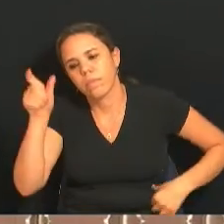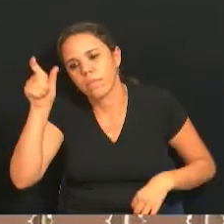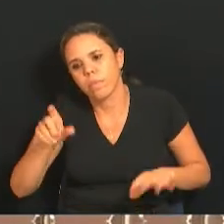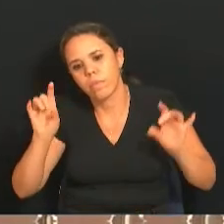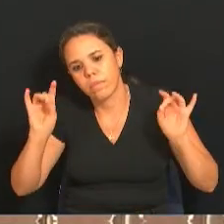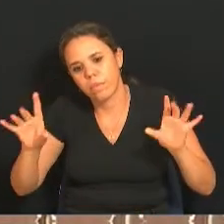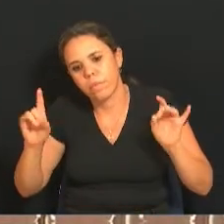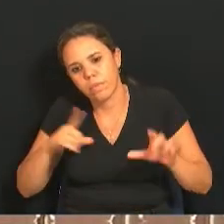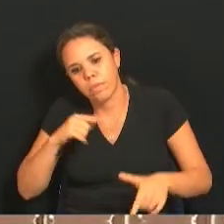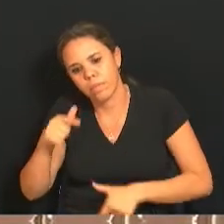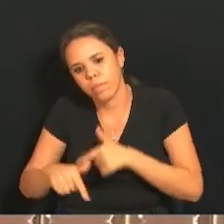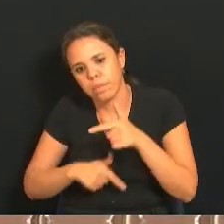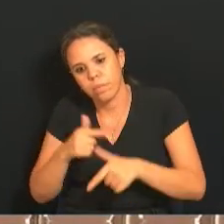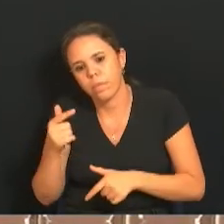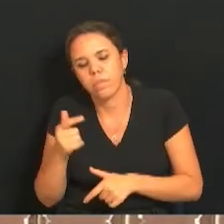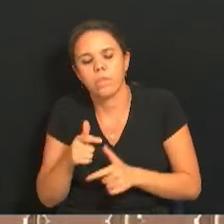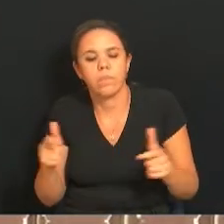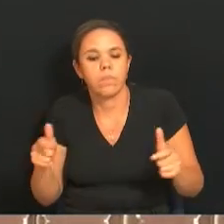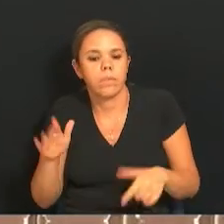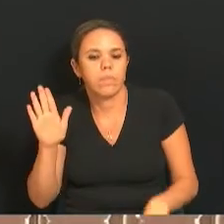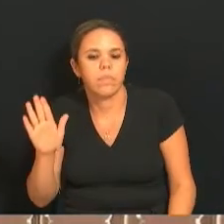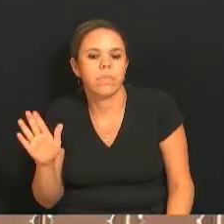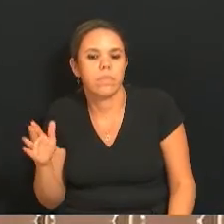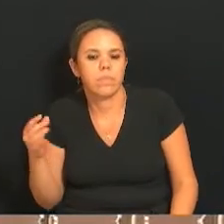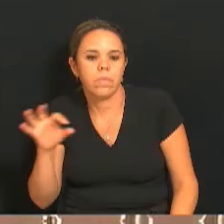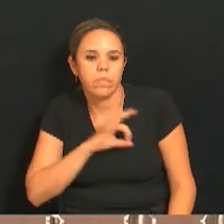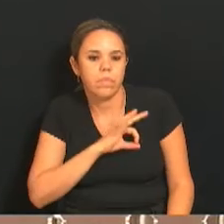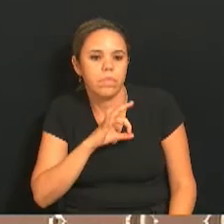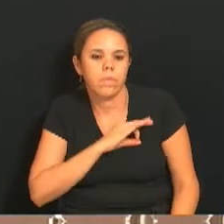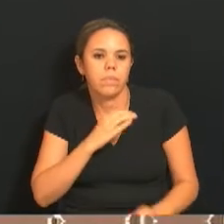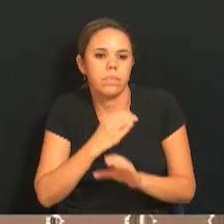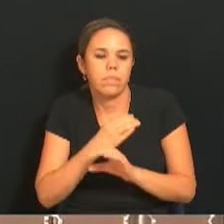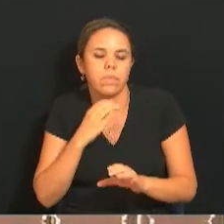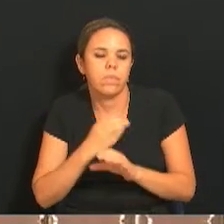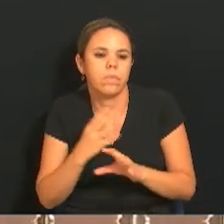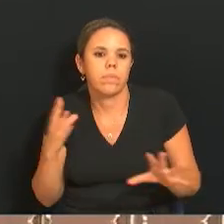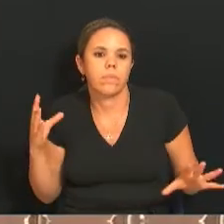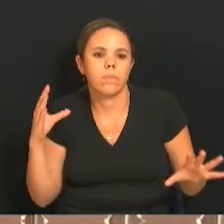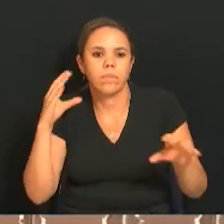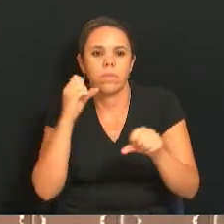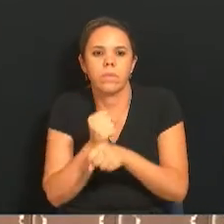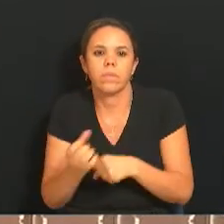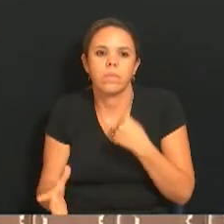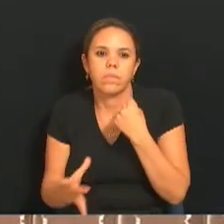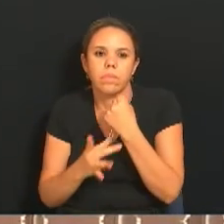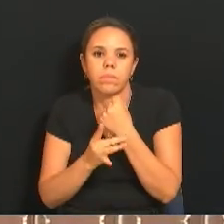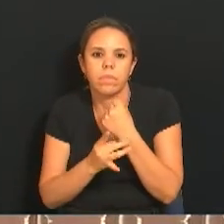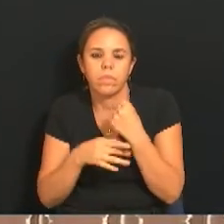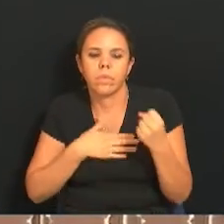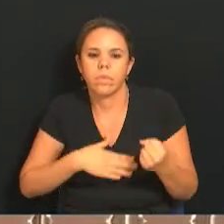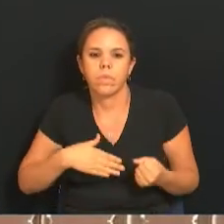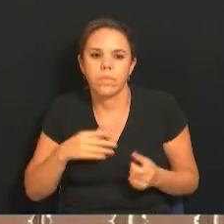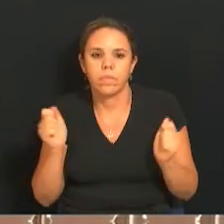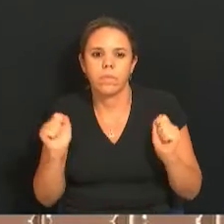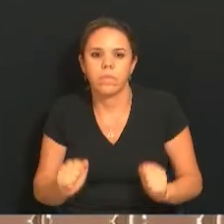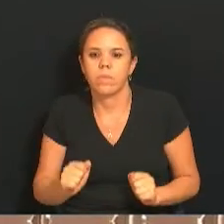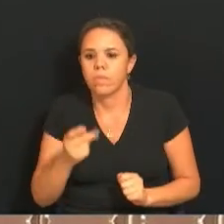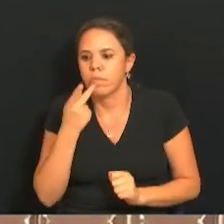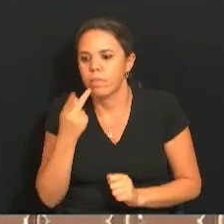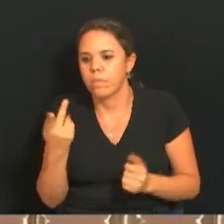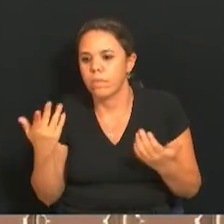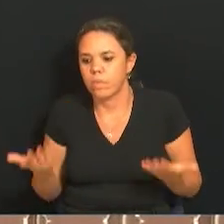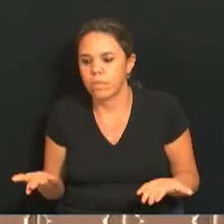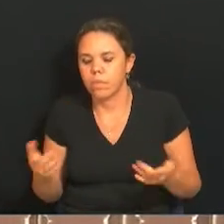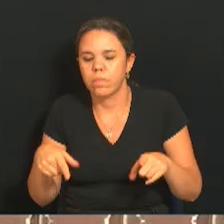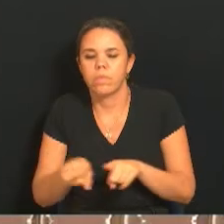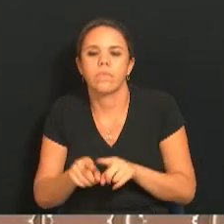um trabalho muito grande aí, né, na Polícia Civil como um todo, né, na área de segurança. Gostaria que a senhora pudesse falar um pouquinho também a